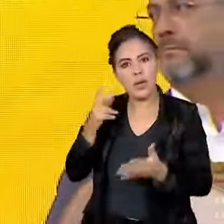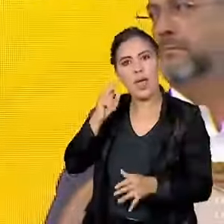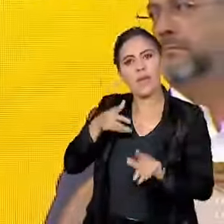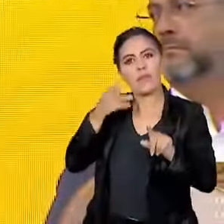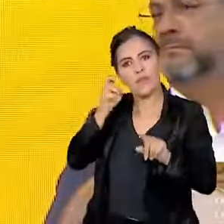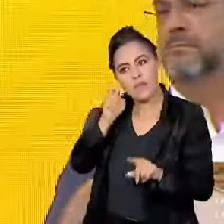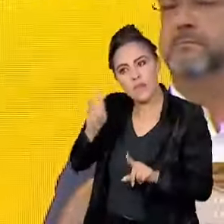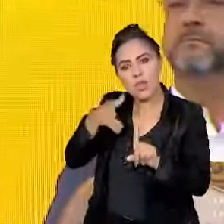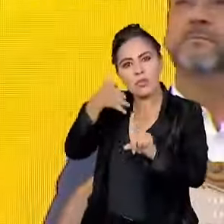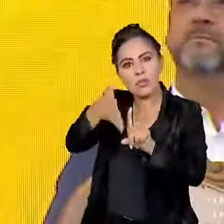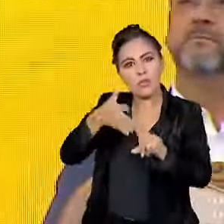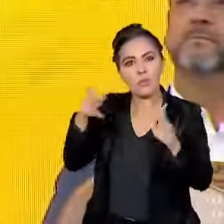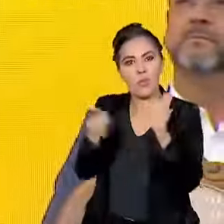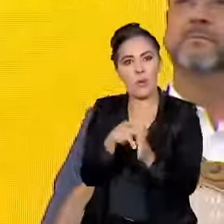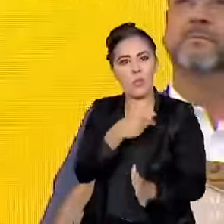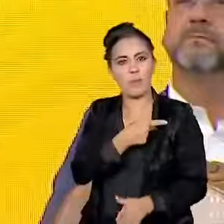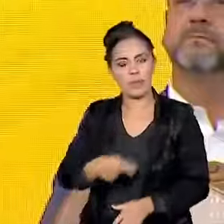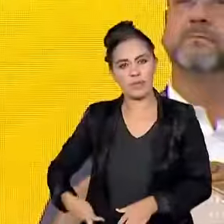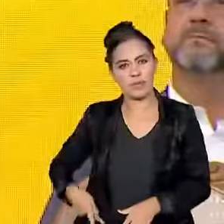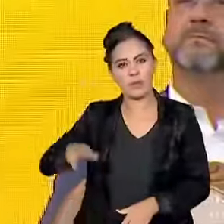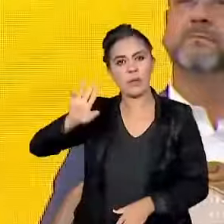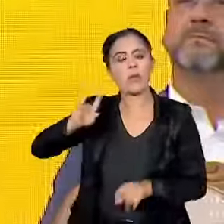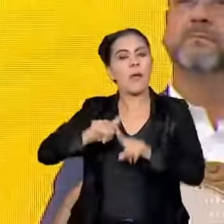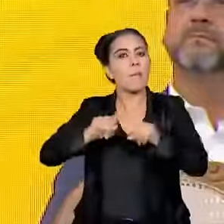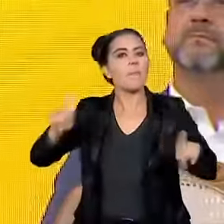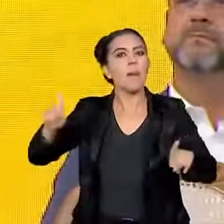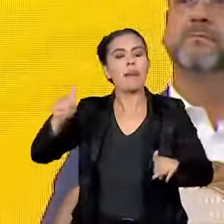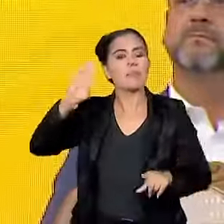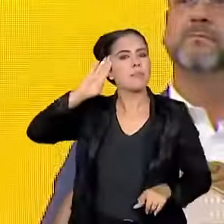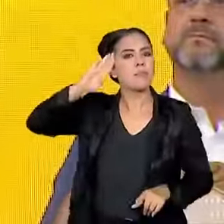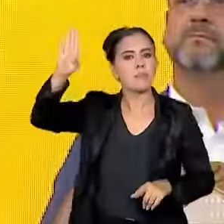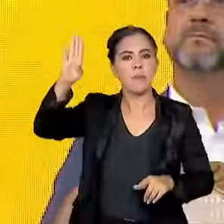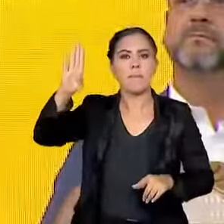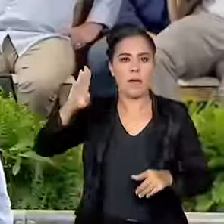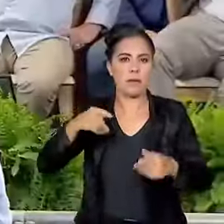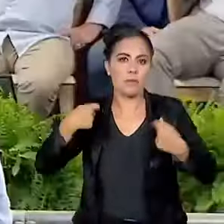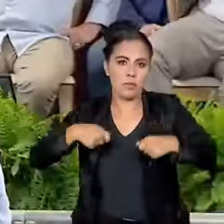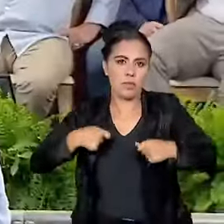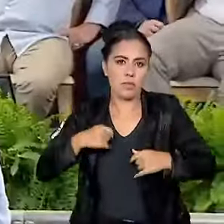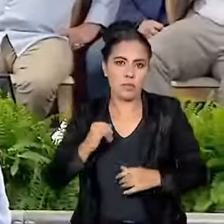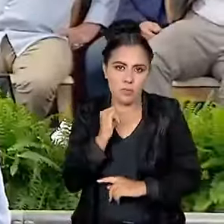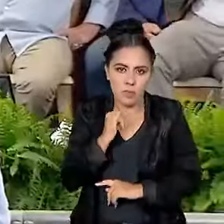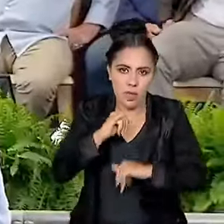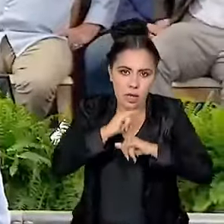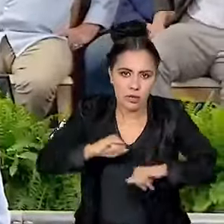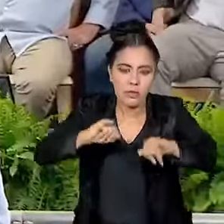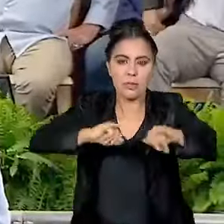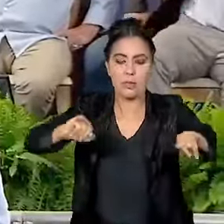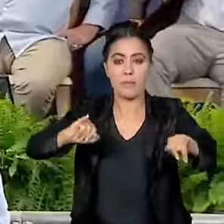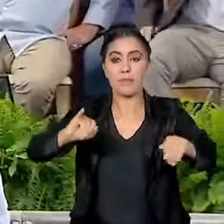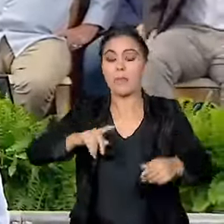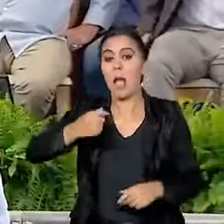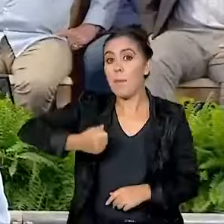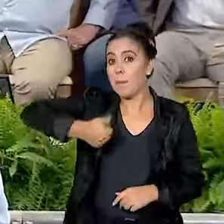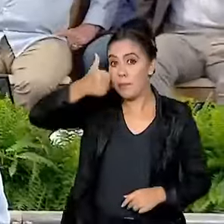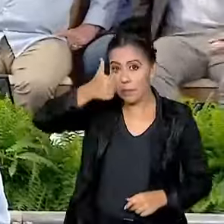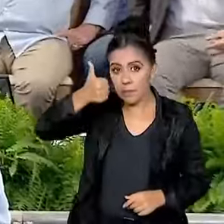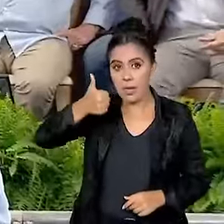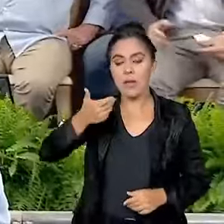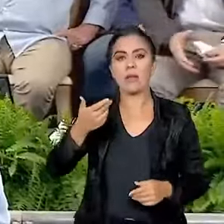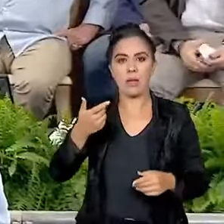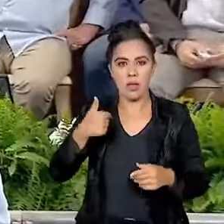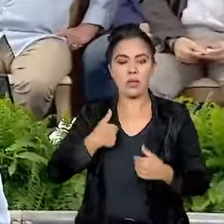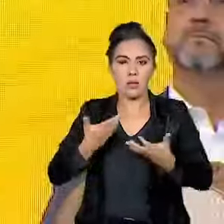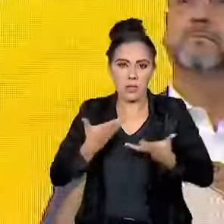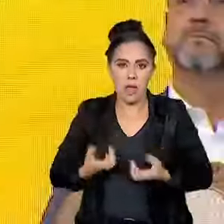mas eu quero deixar algumas mensagens centrais que são importantes nesse momento. Acho que a primeira dela é o que o Márcio falou e